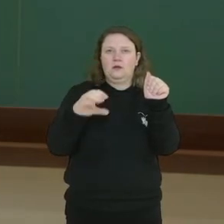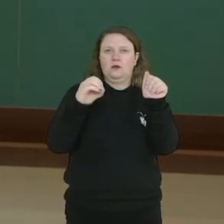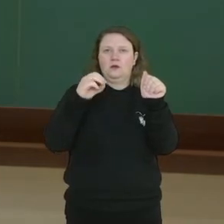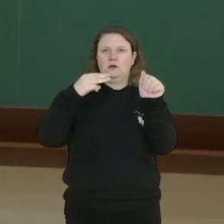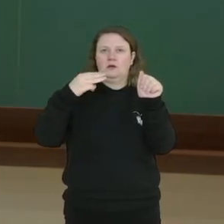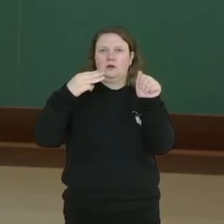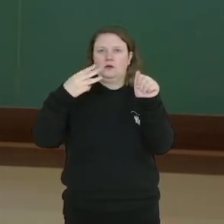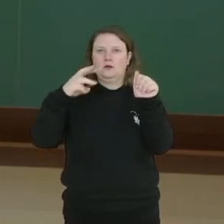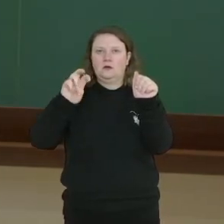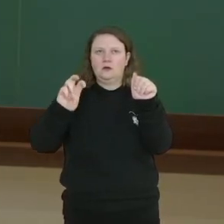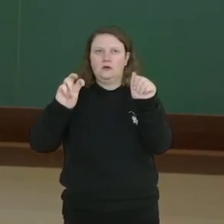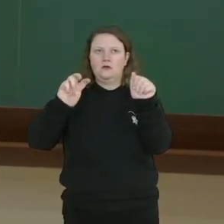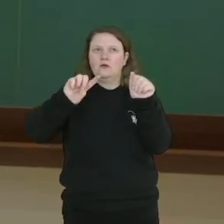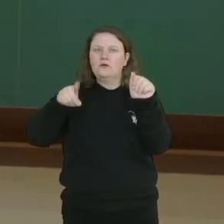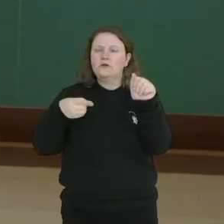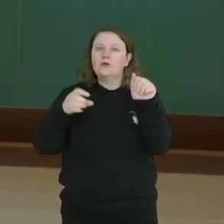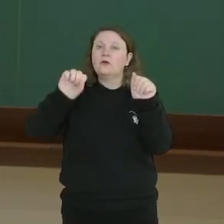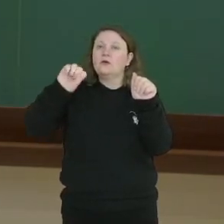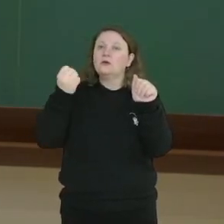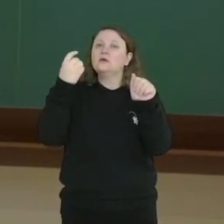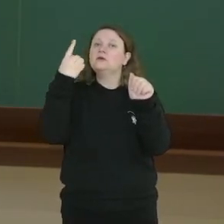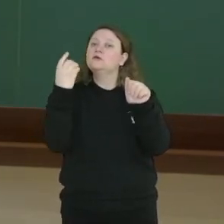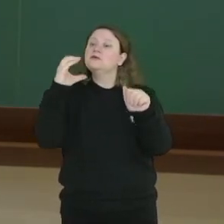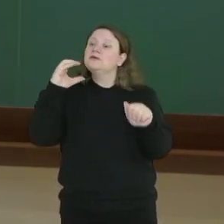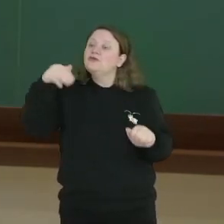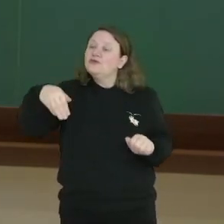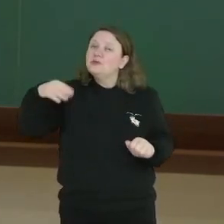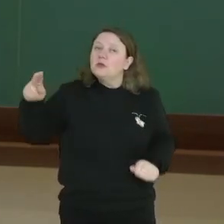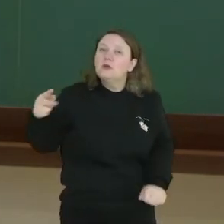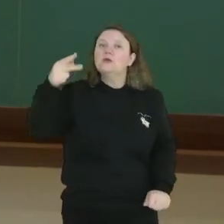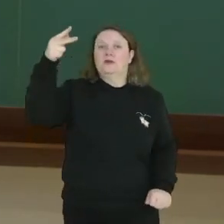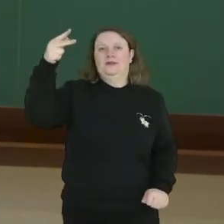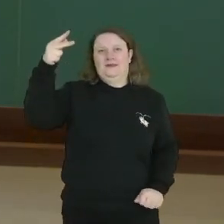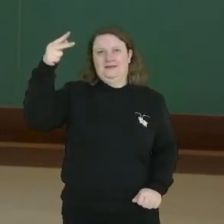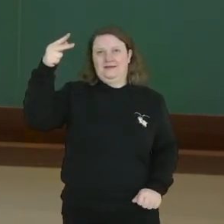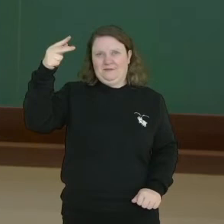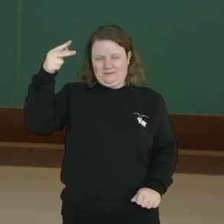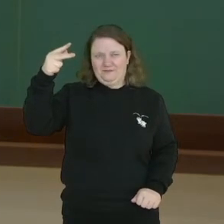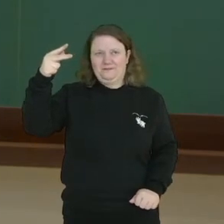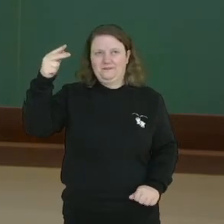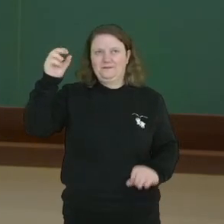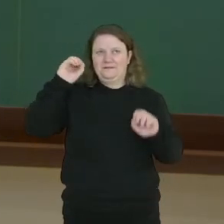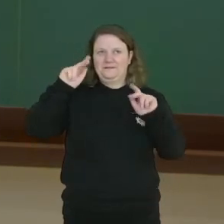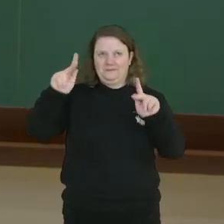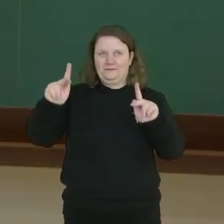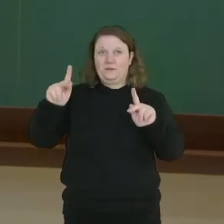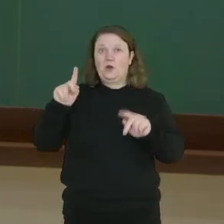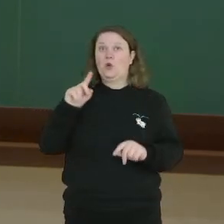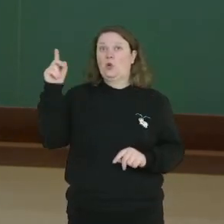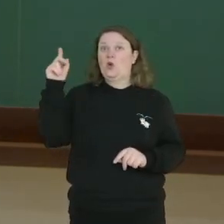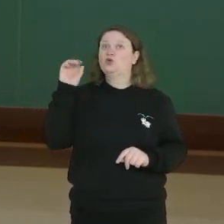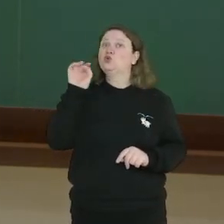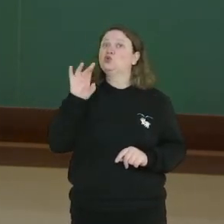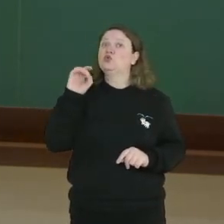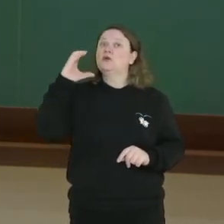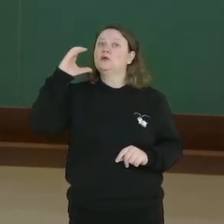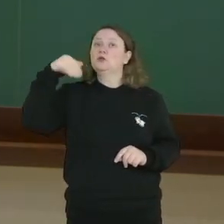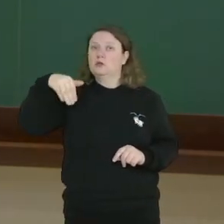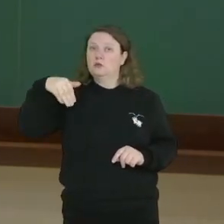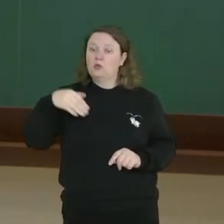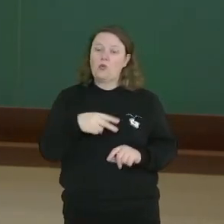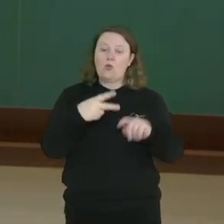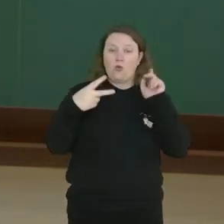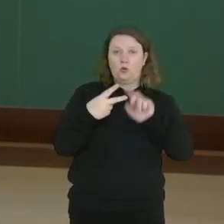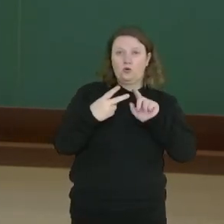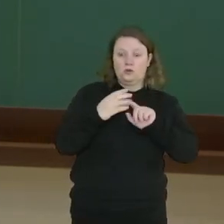2035,81 centímetros quadrados, unidade de superfície, tá bom? Aqui é só centímetros porque é uma medida